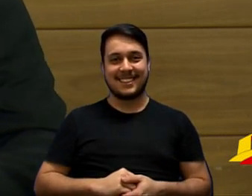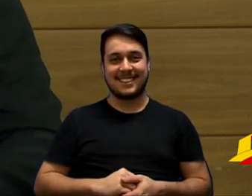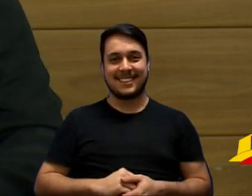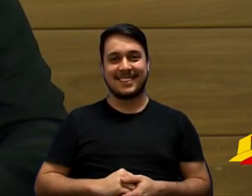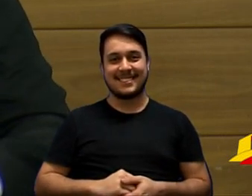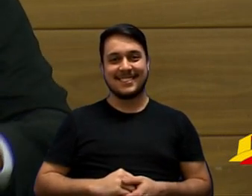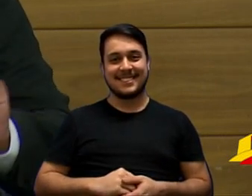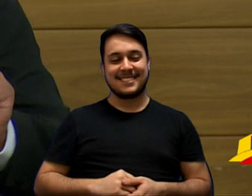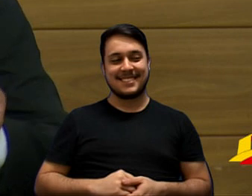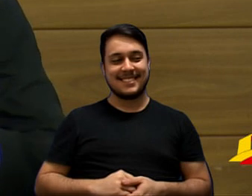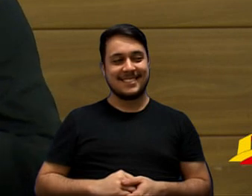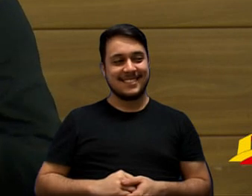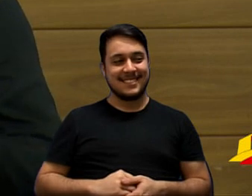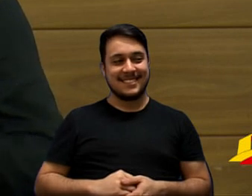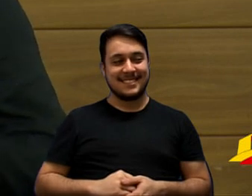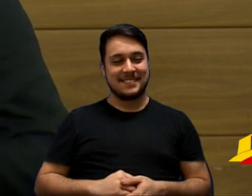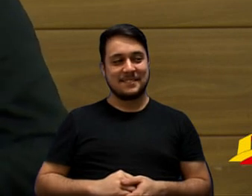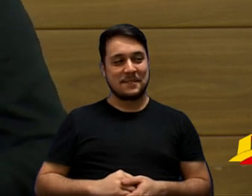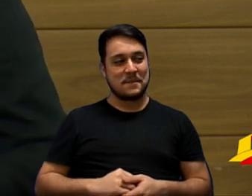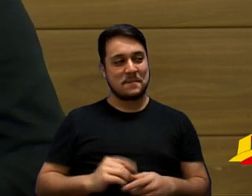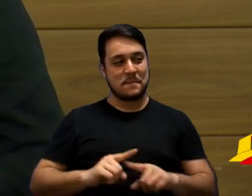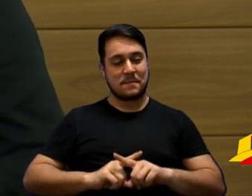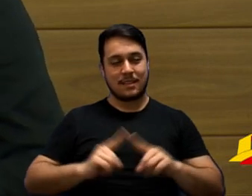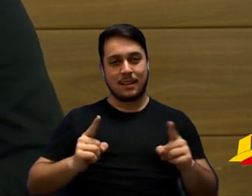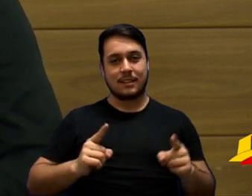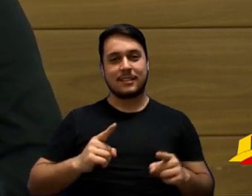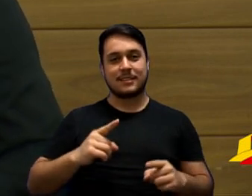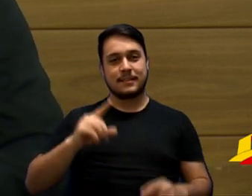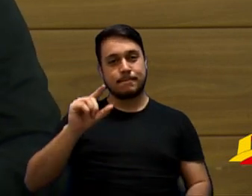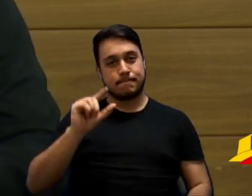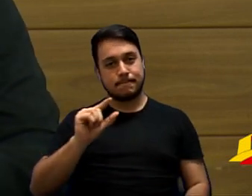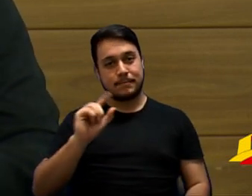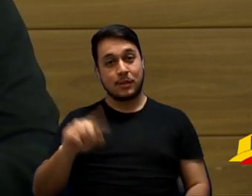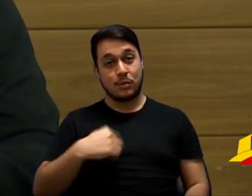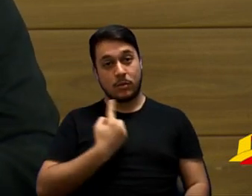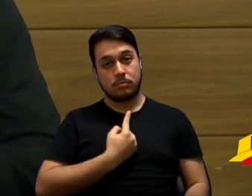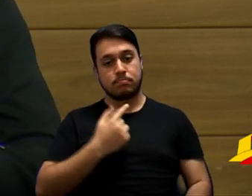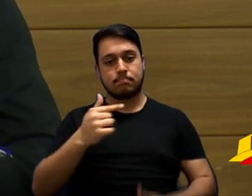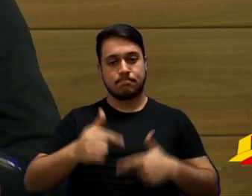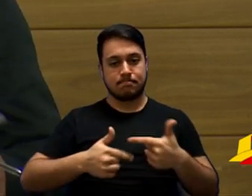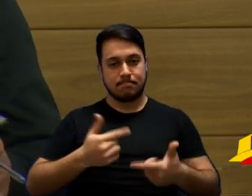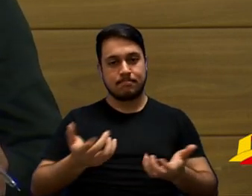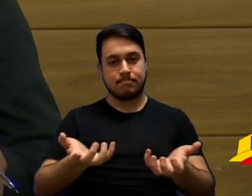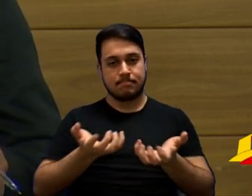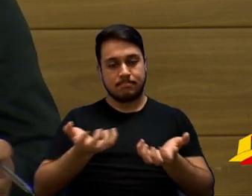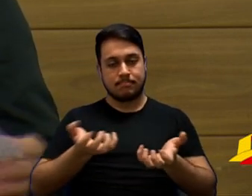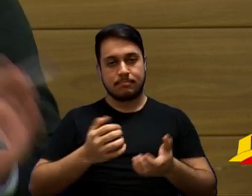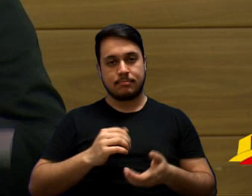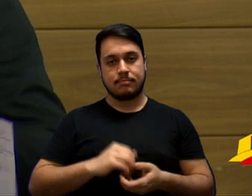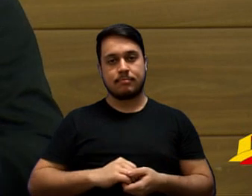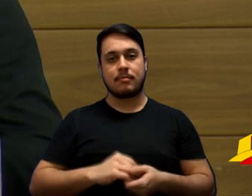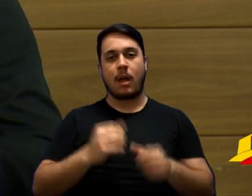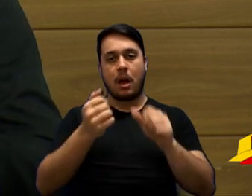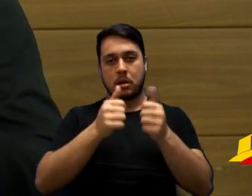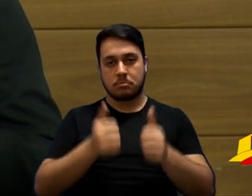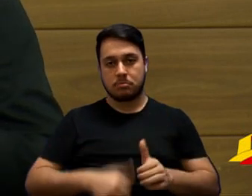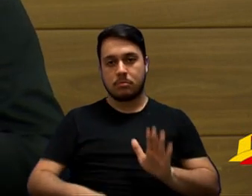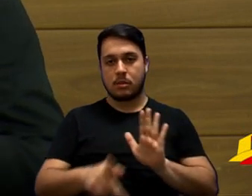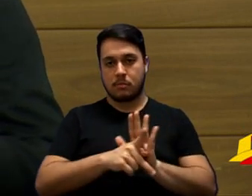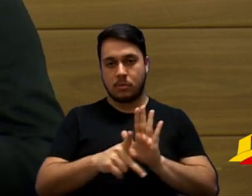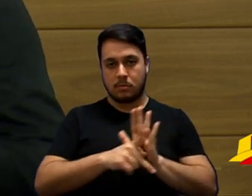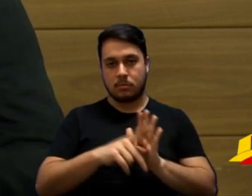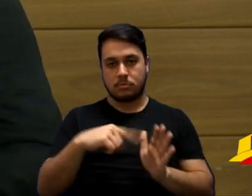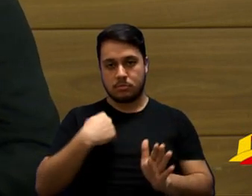assim não é tanto mas é o pouco que a gente pode fazer um pouquinho de quer ter então é um patrimônio nosso e